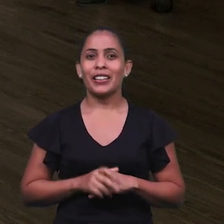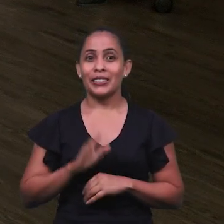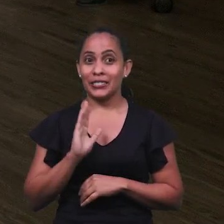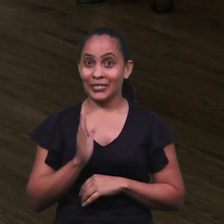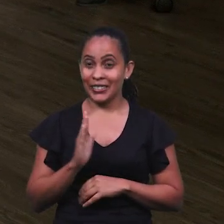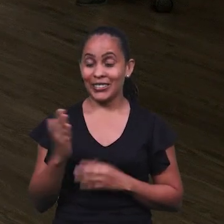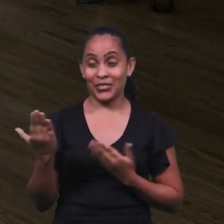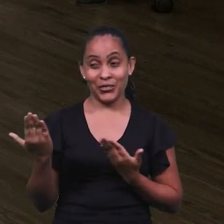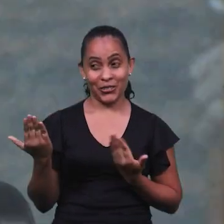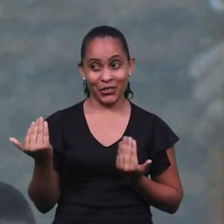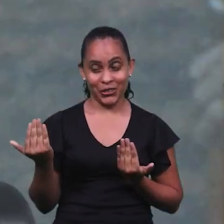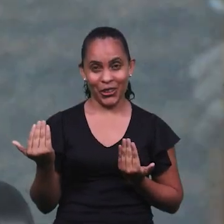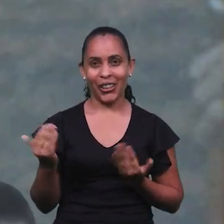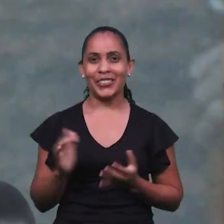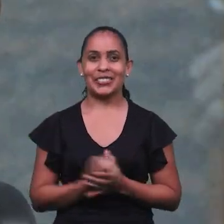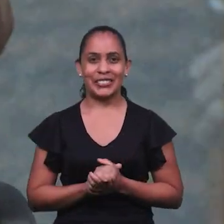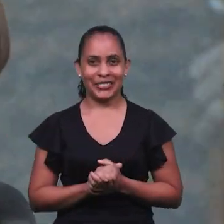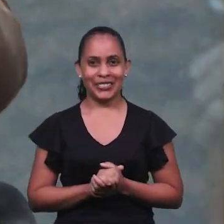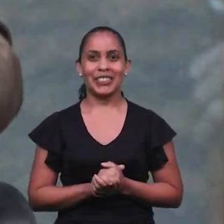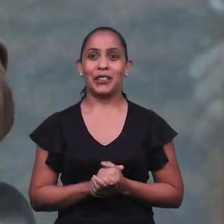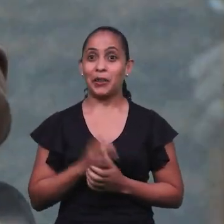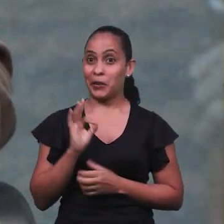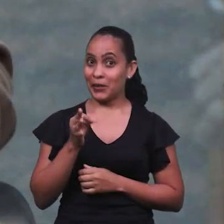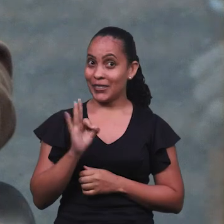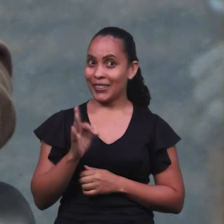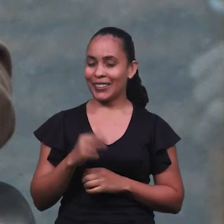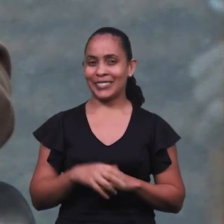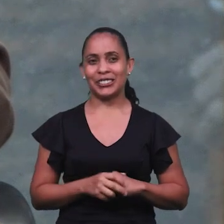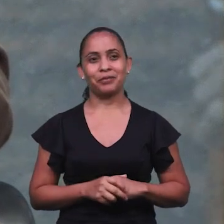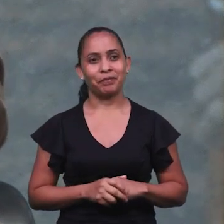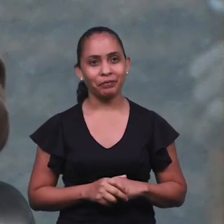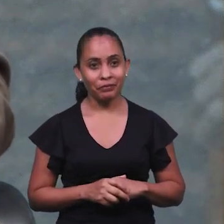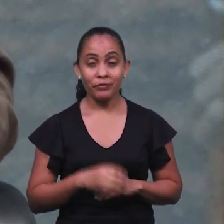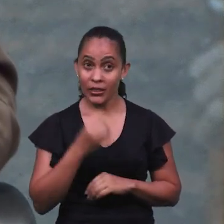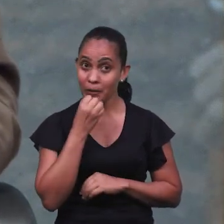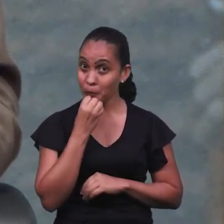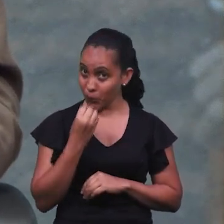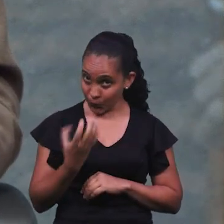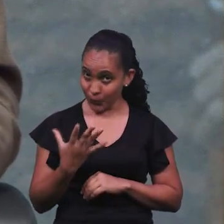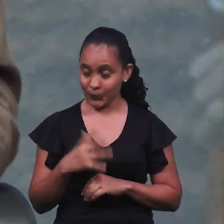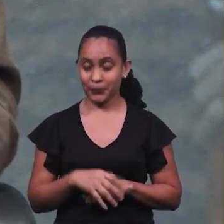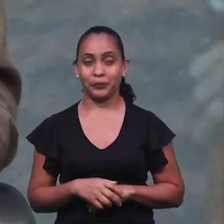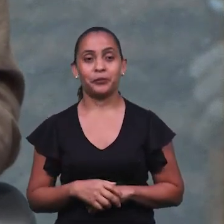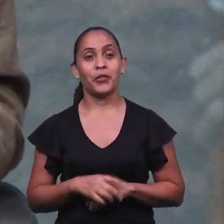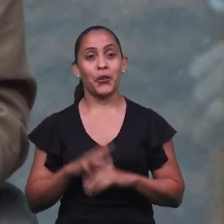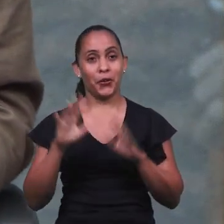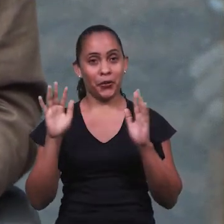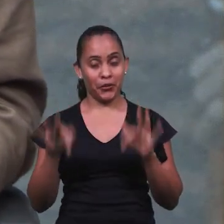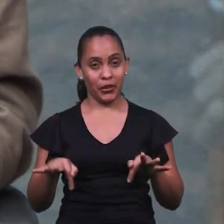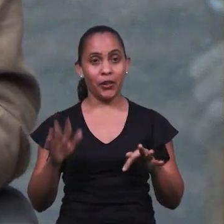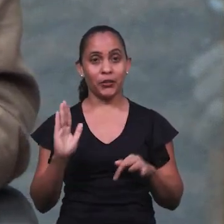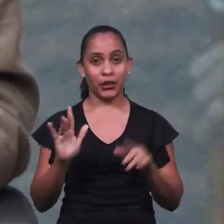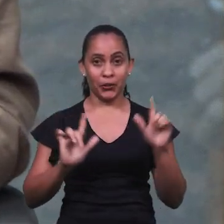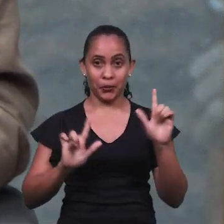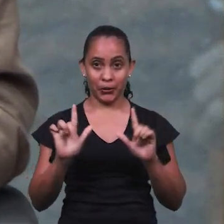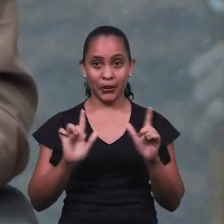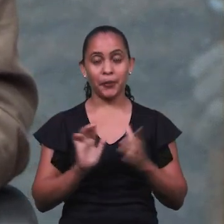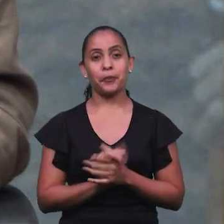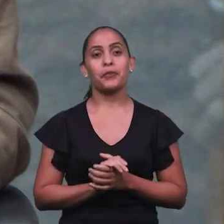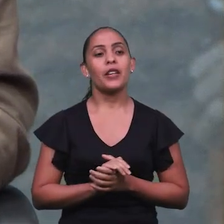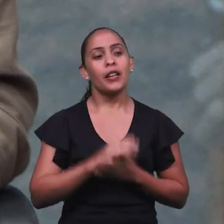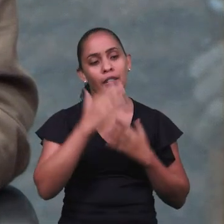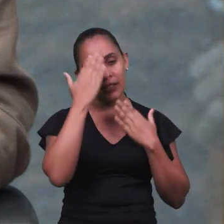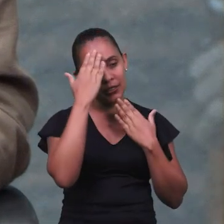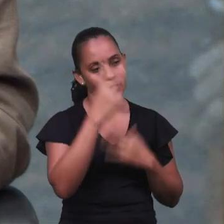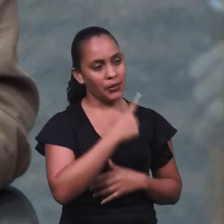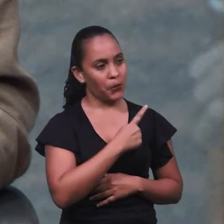essa marmelada dos jovens, eles arrumam isso aí e acaba dando certo, tá certo? Muito bom. A gente está, então, chegando ao final do programa. Eu quero